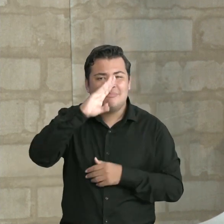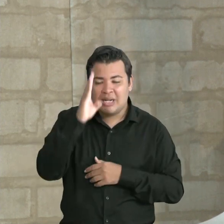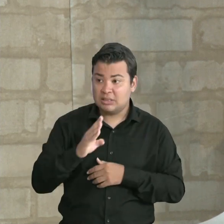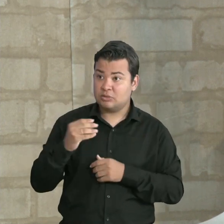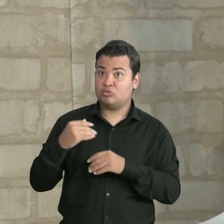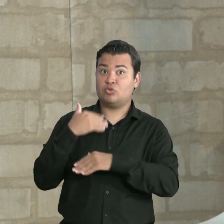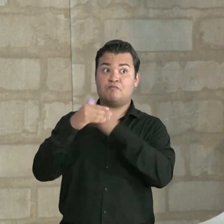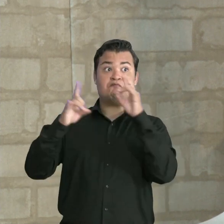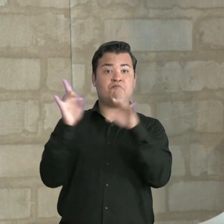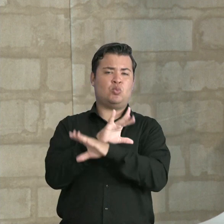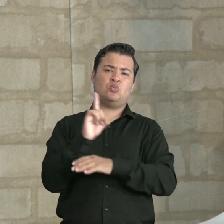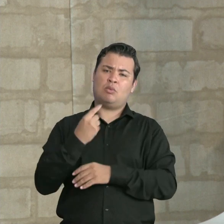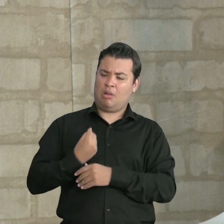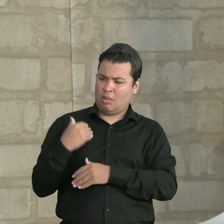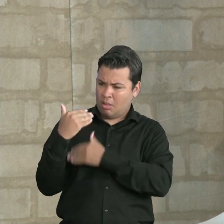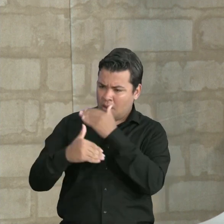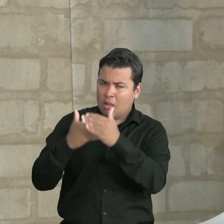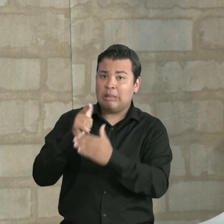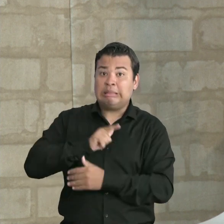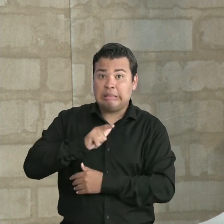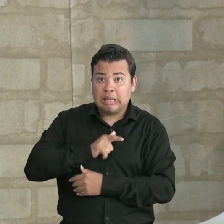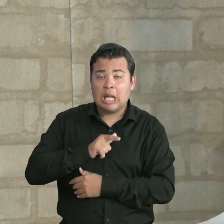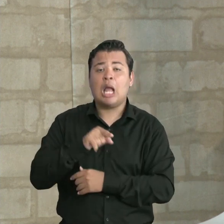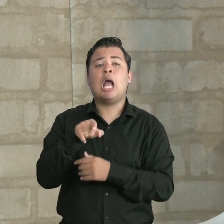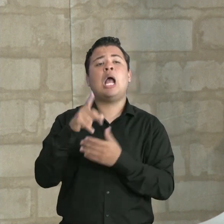caso, essa questão foi